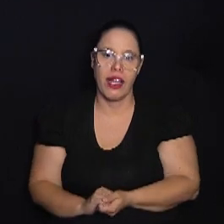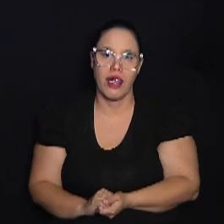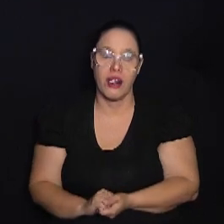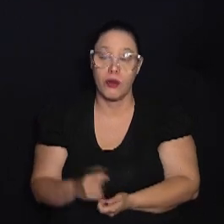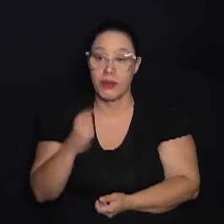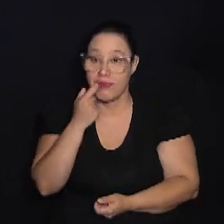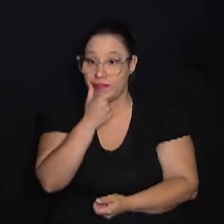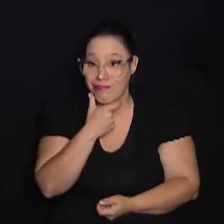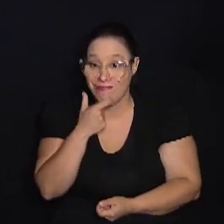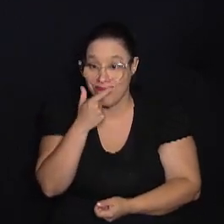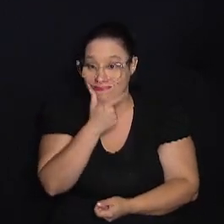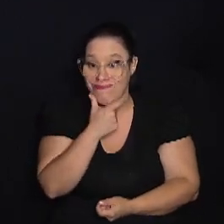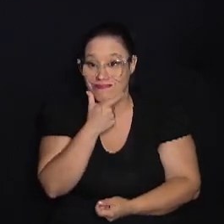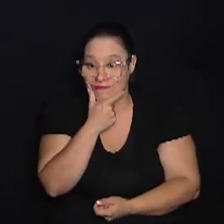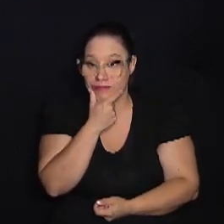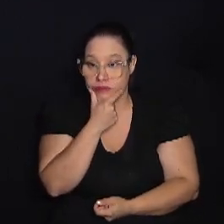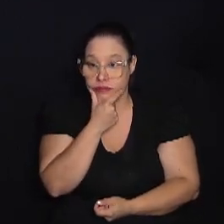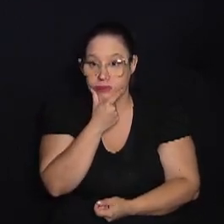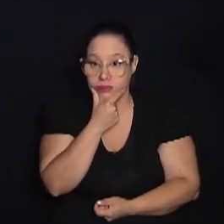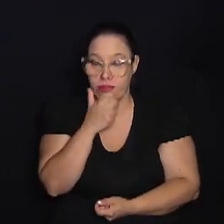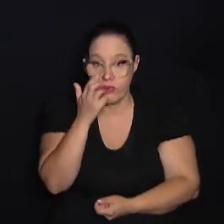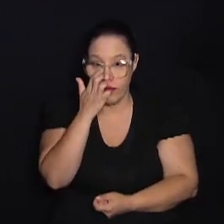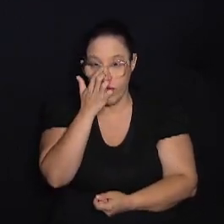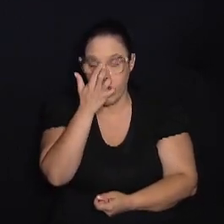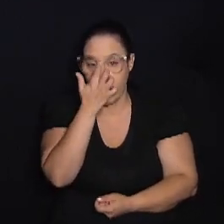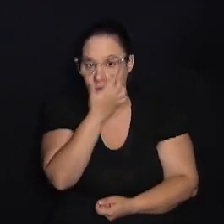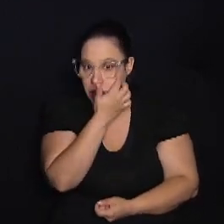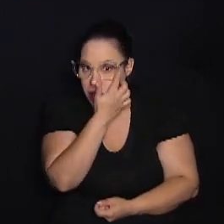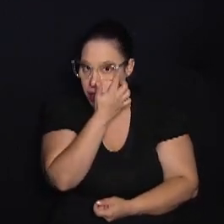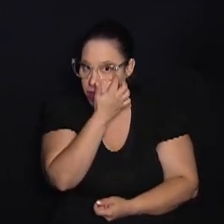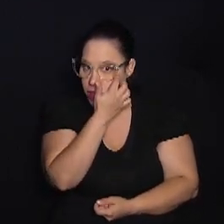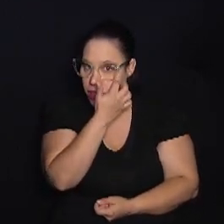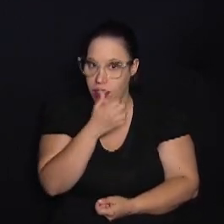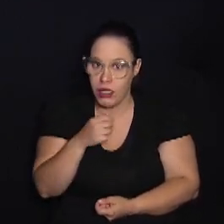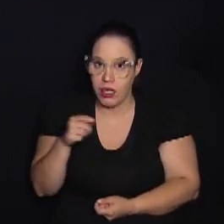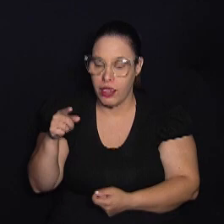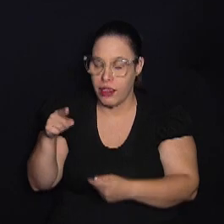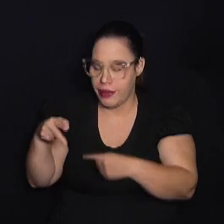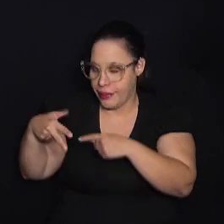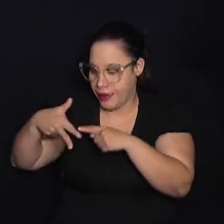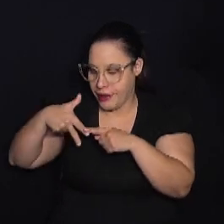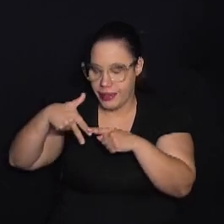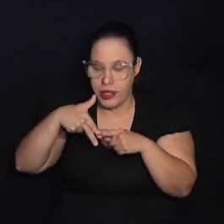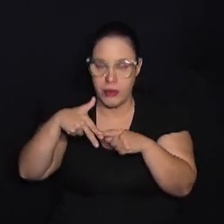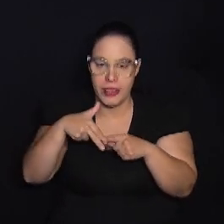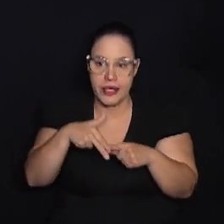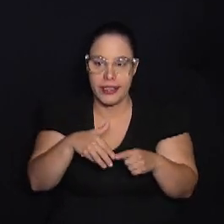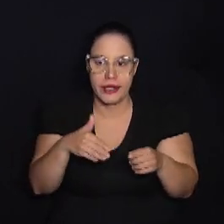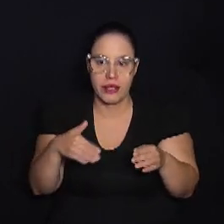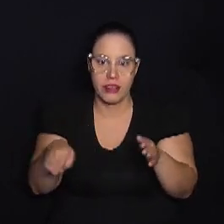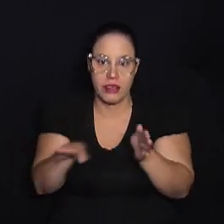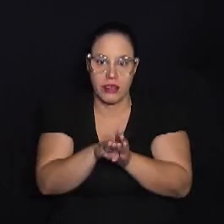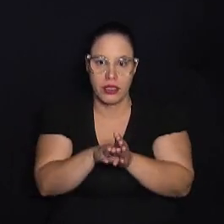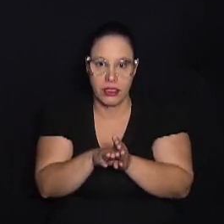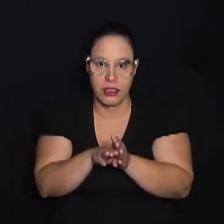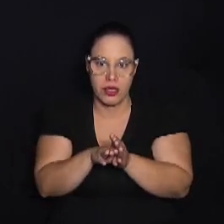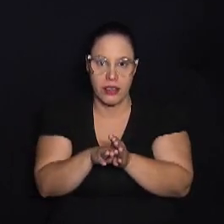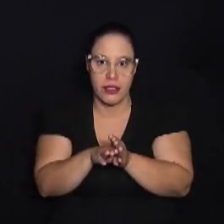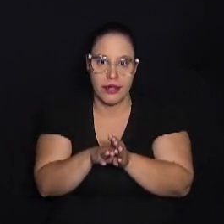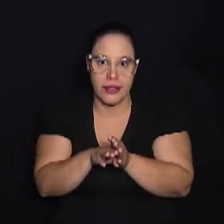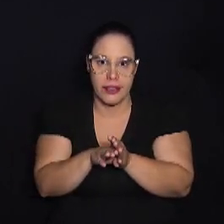na mesma região, né, anatômica. Então, às vezes você vê aquele paciente que chega com uma prótese de 20 anos, a prótese já